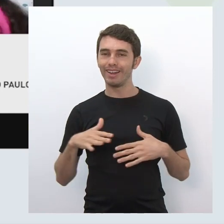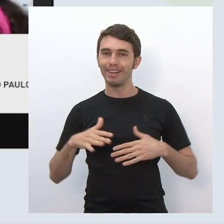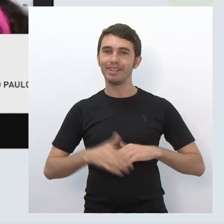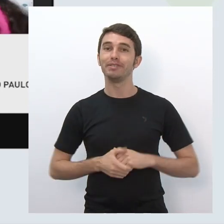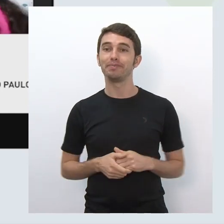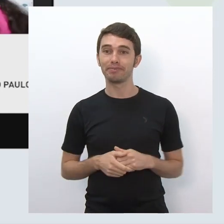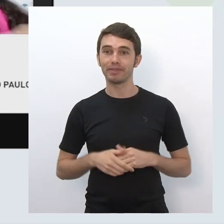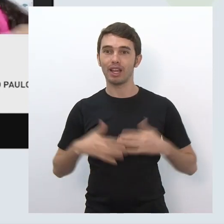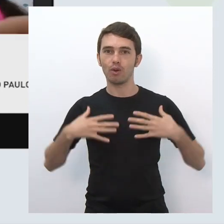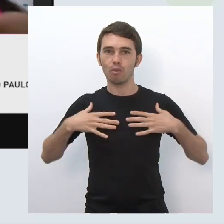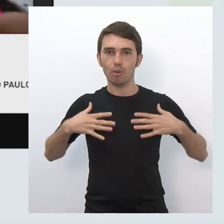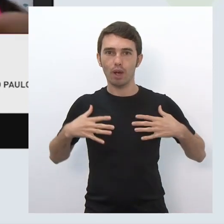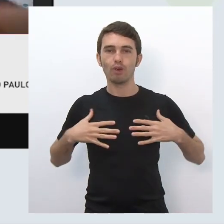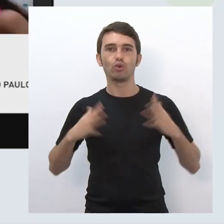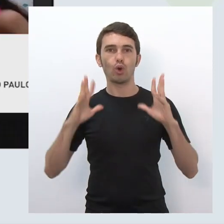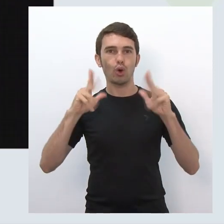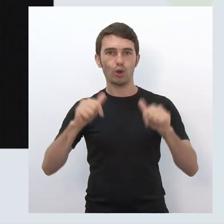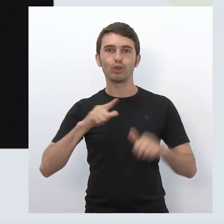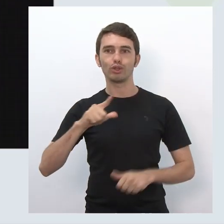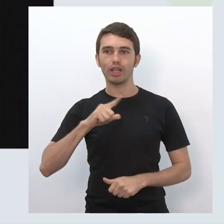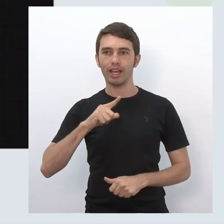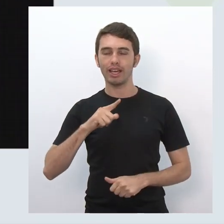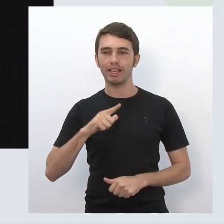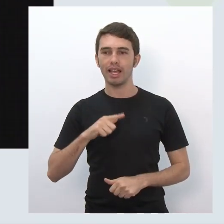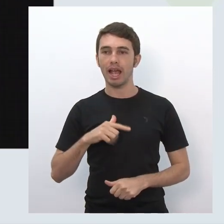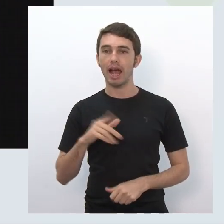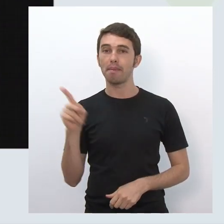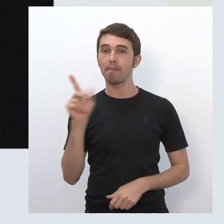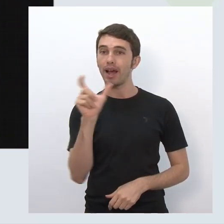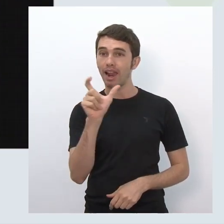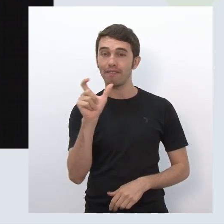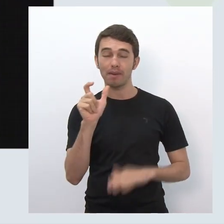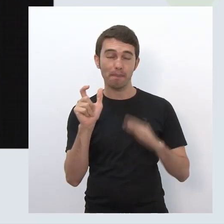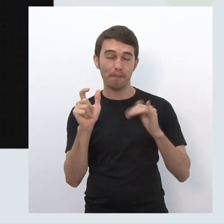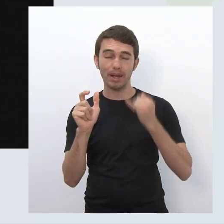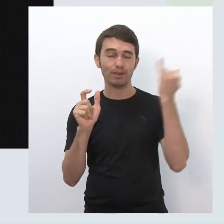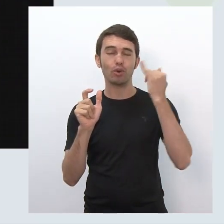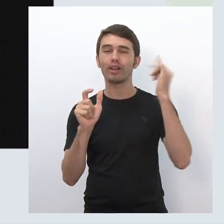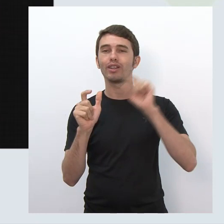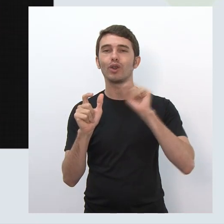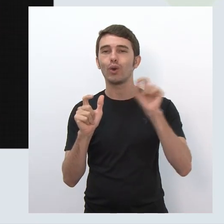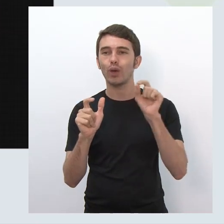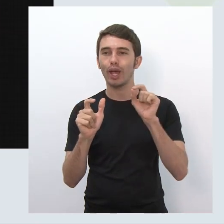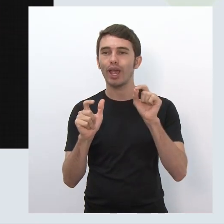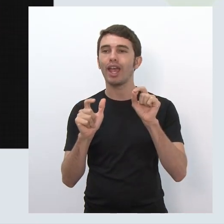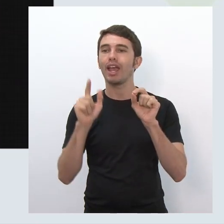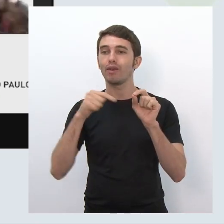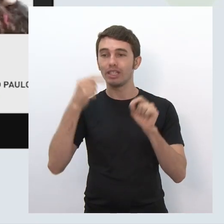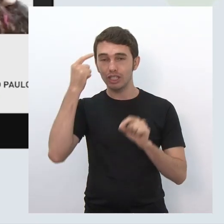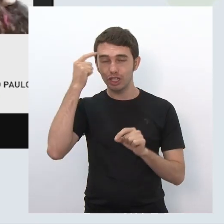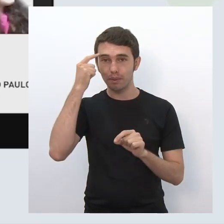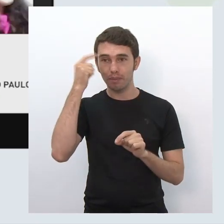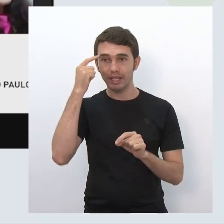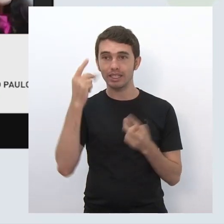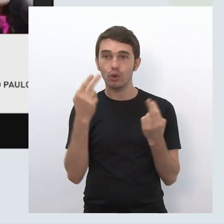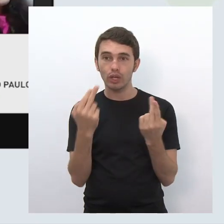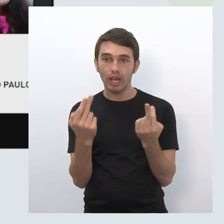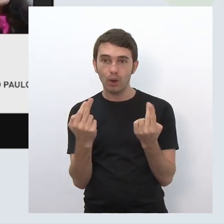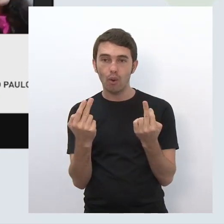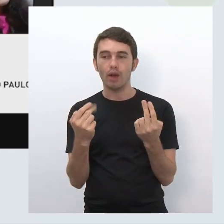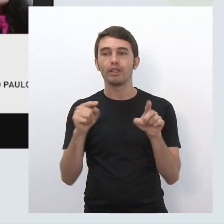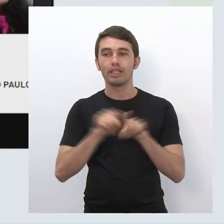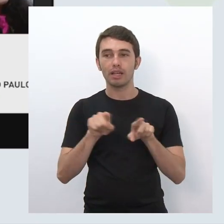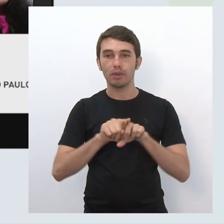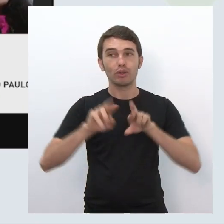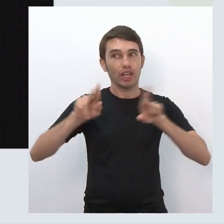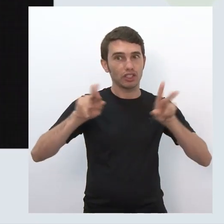Um pulmão todo mundo tem. Palavra mais importante de todas, quando a gente pensa nas coisas que a gente é igual e nas coisas que a gente